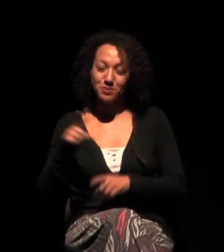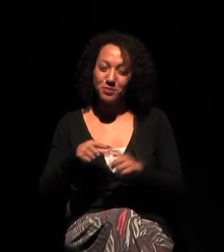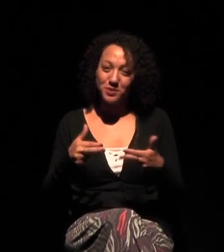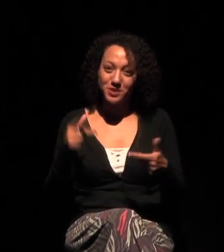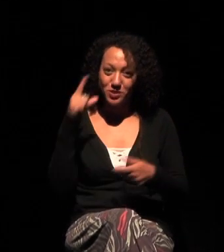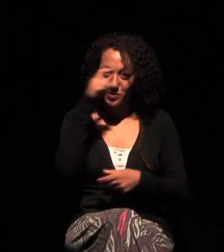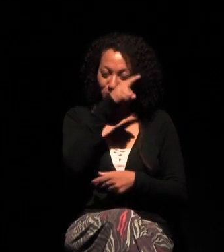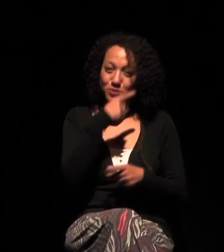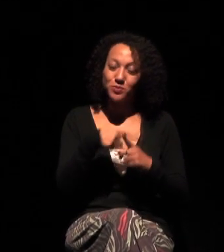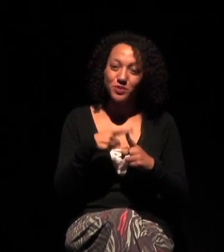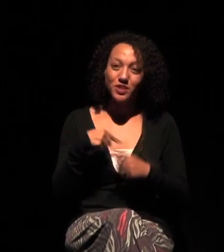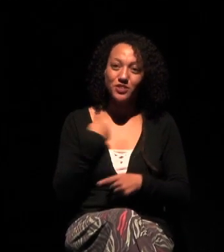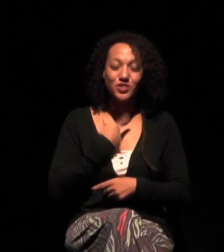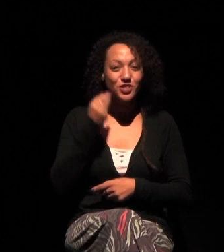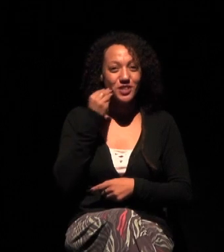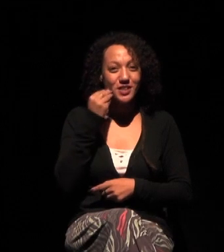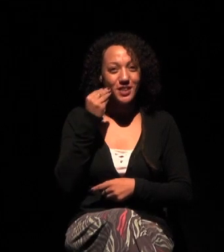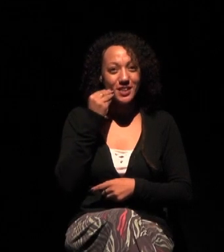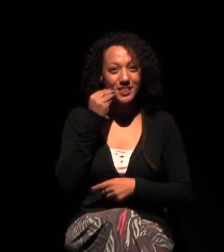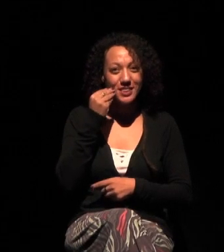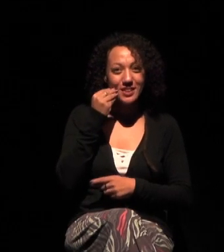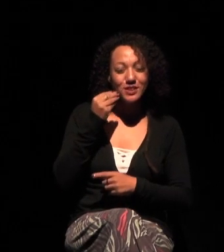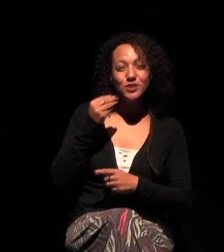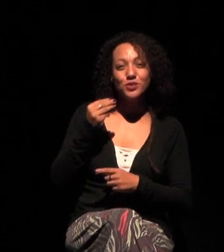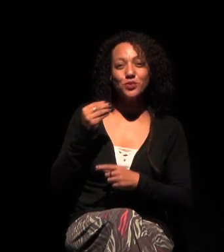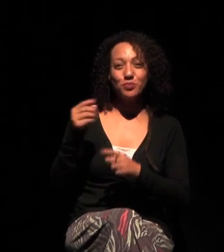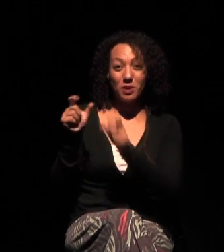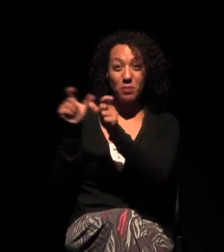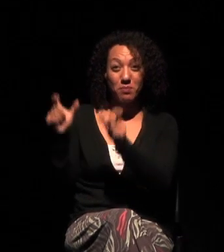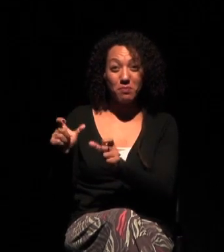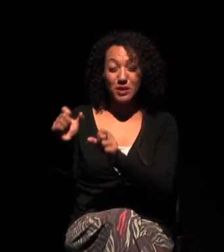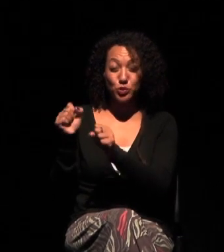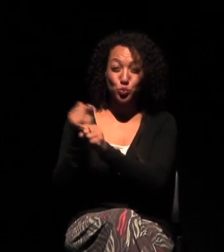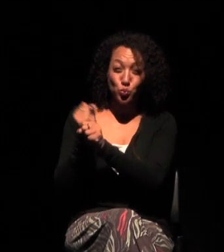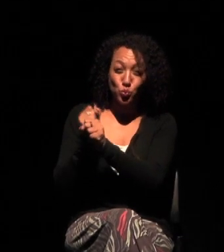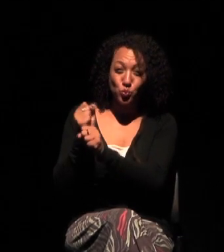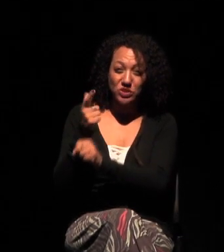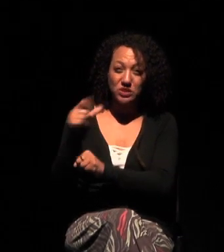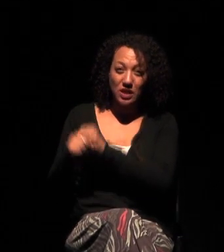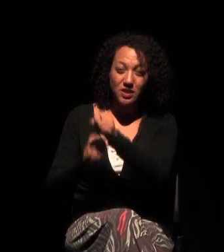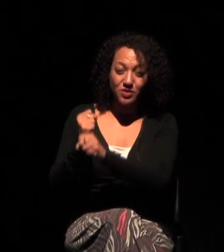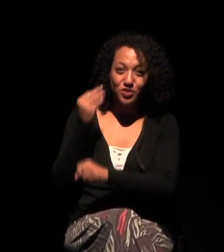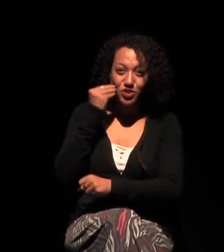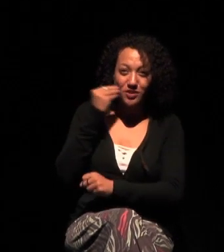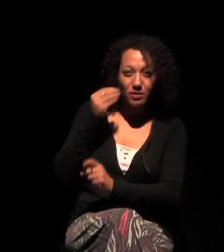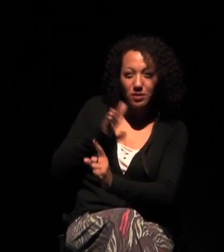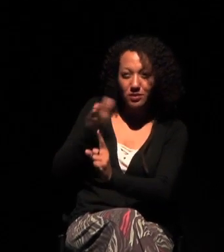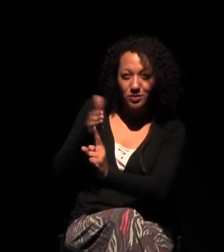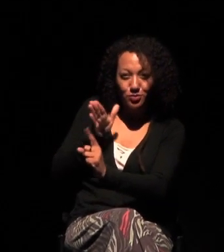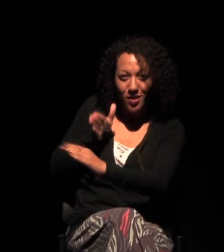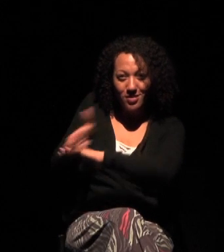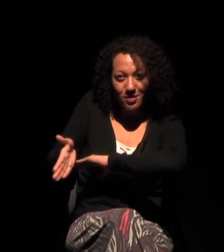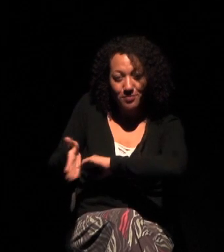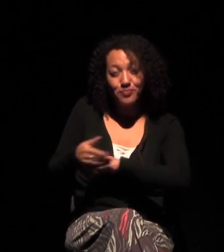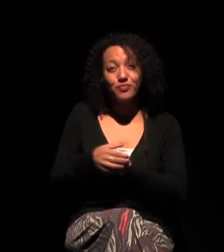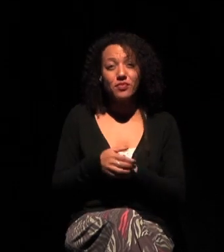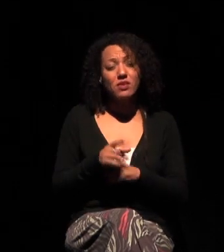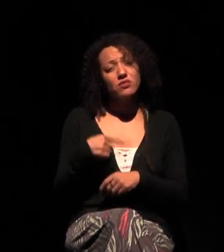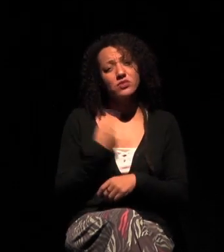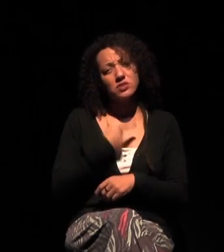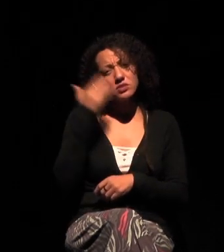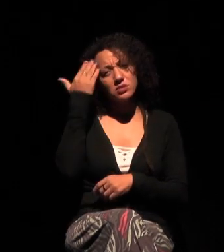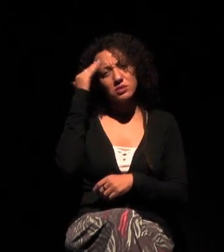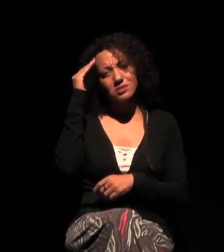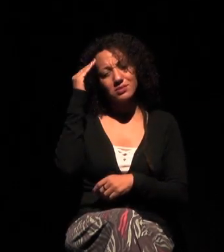é tentar furar o monstro super estrutura com mais de 100 anos portanto é com lima assinará que muitas